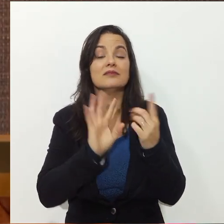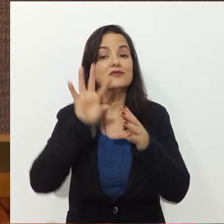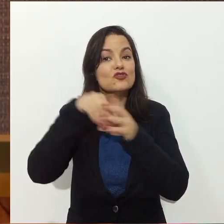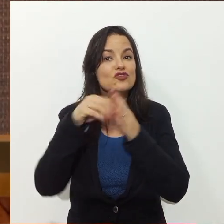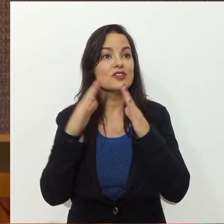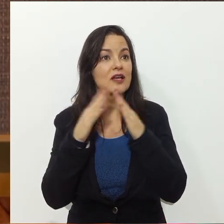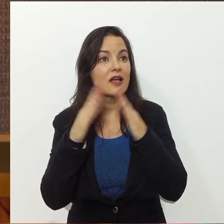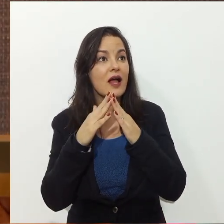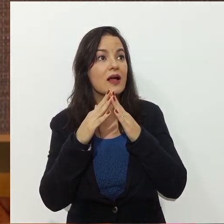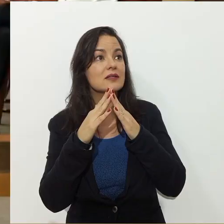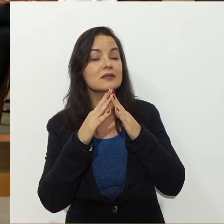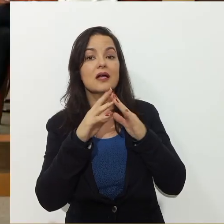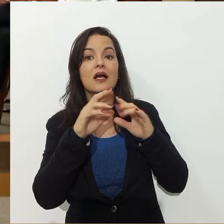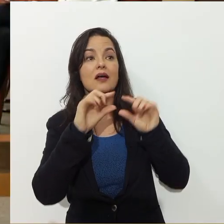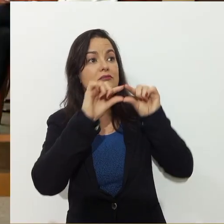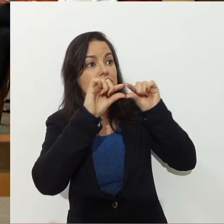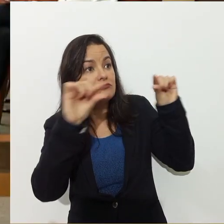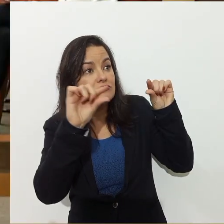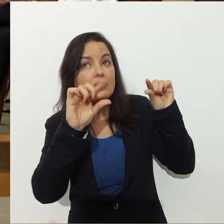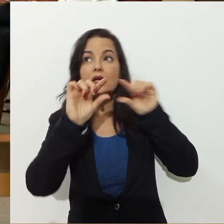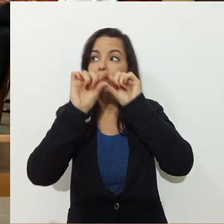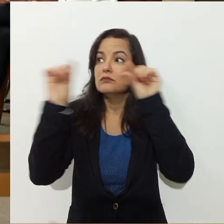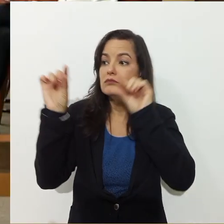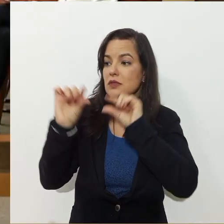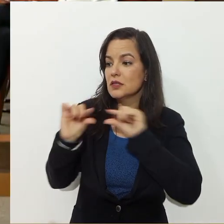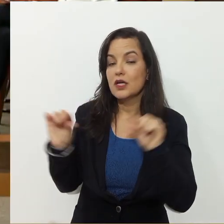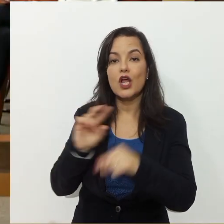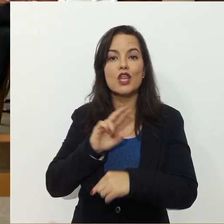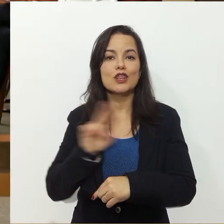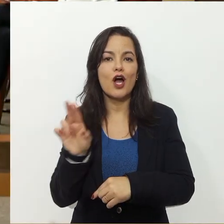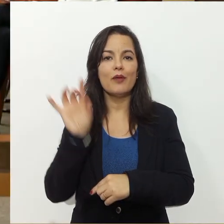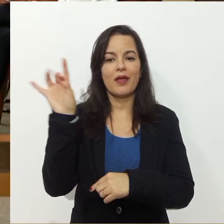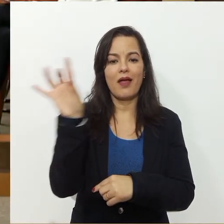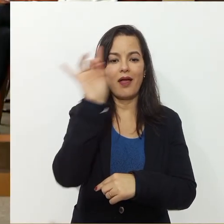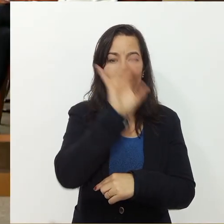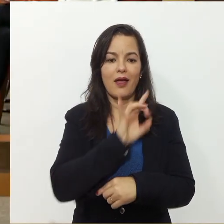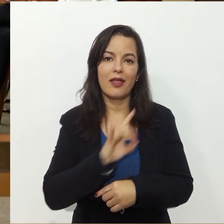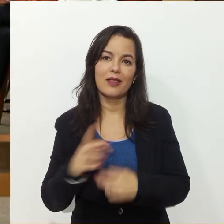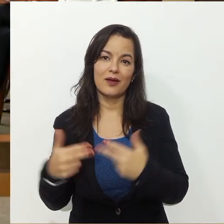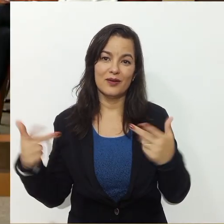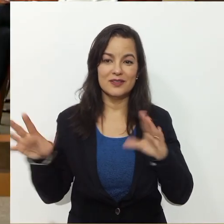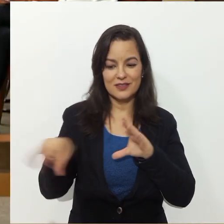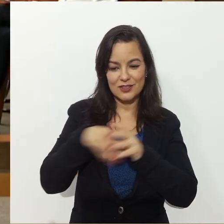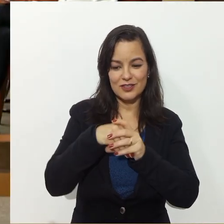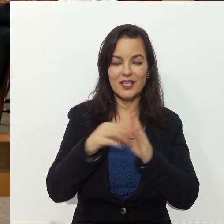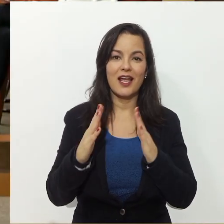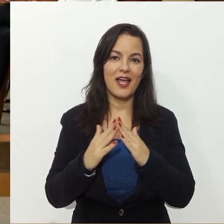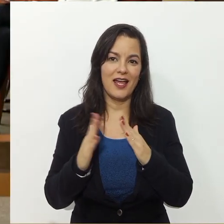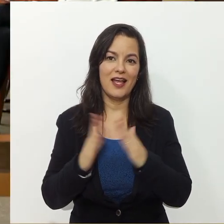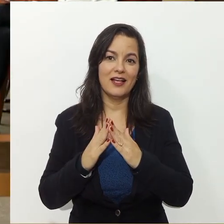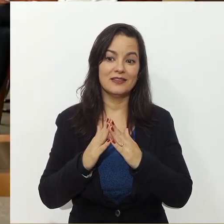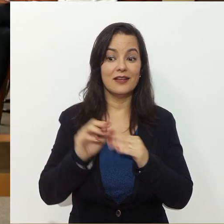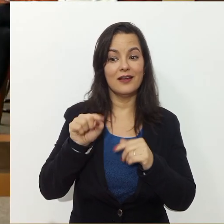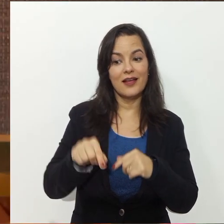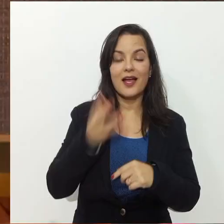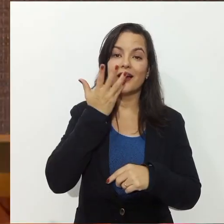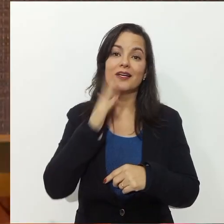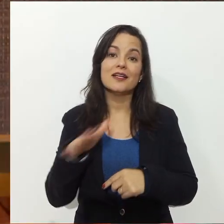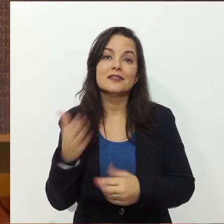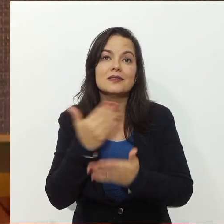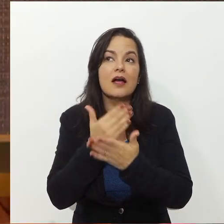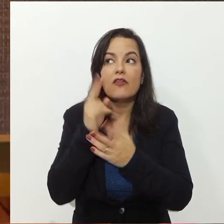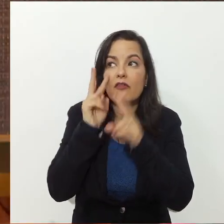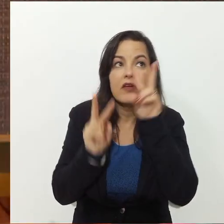que a criança tenha acesso e entenda que tudo tem nome e ela comece a entender como que o